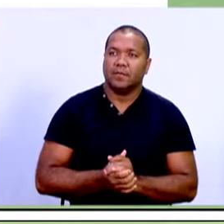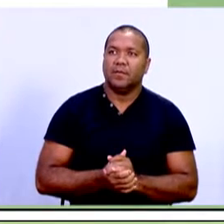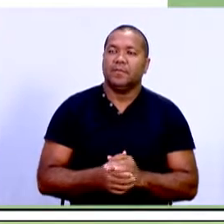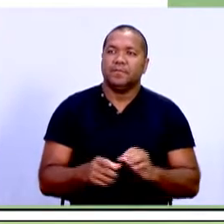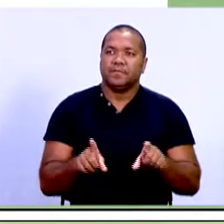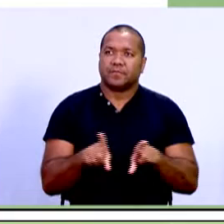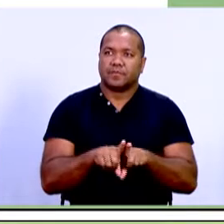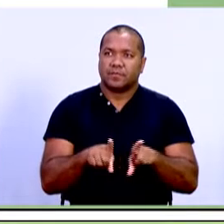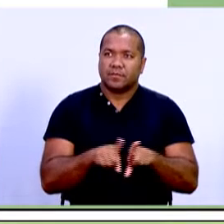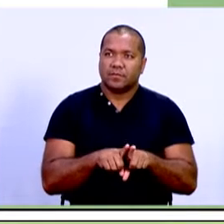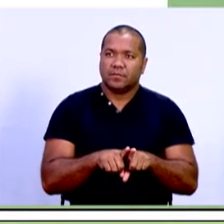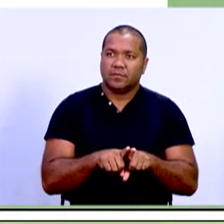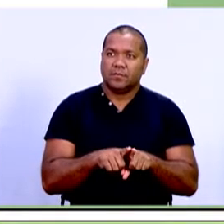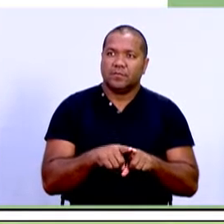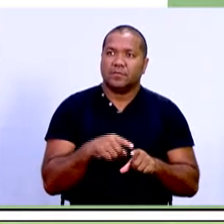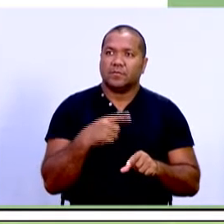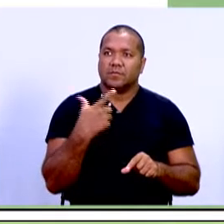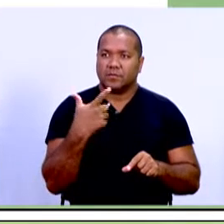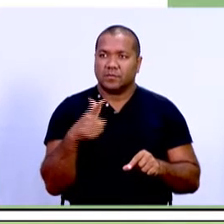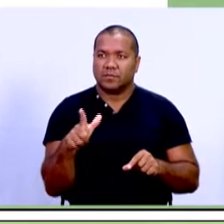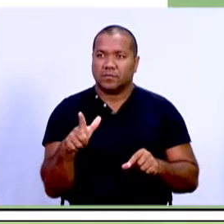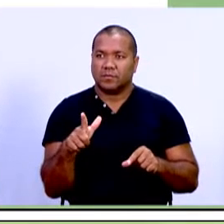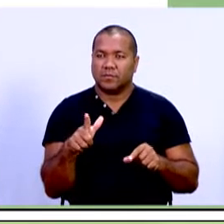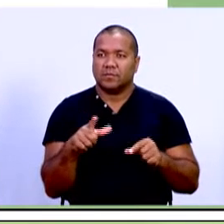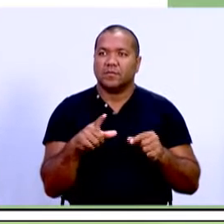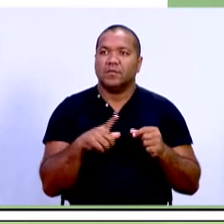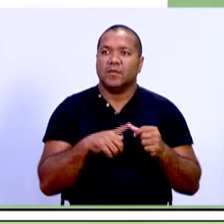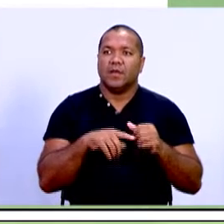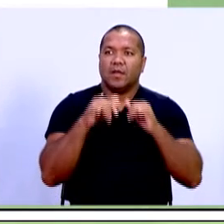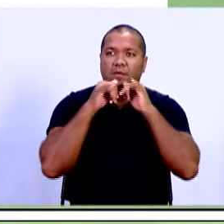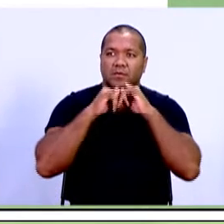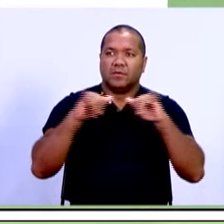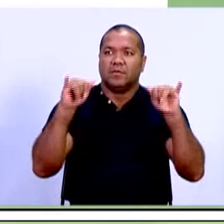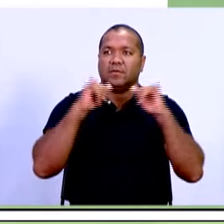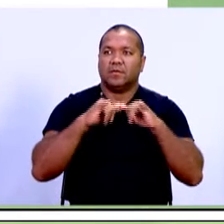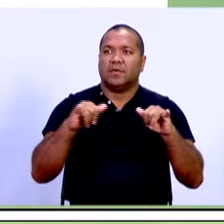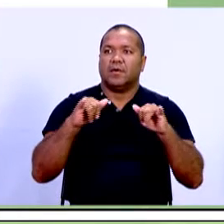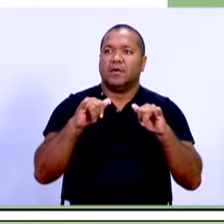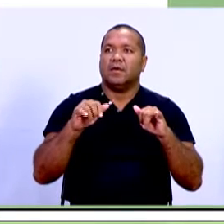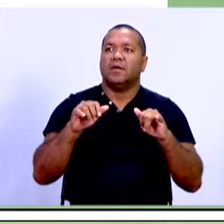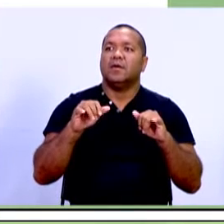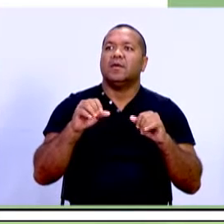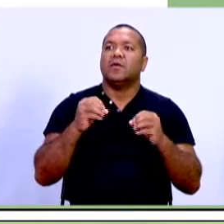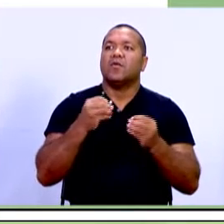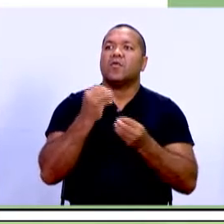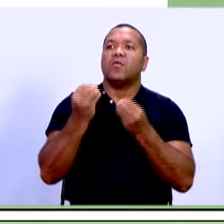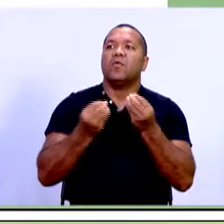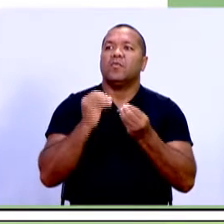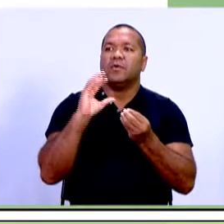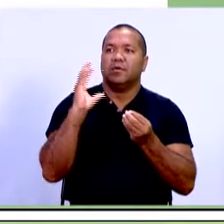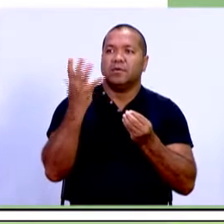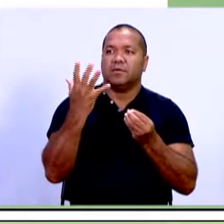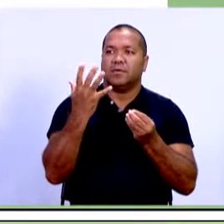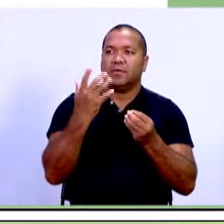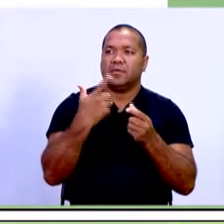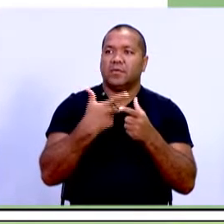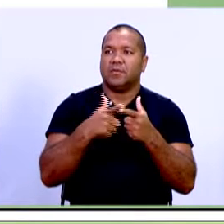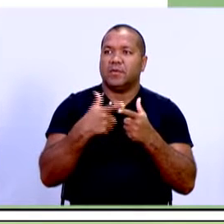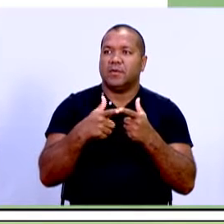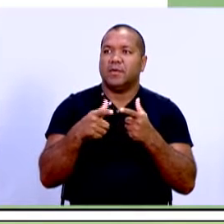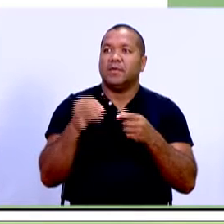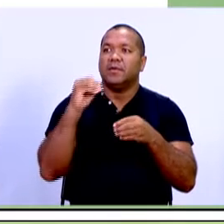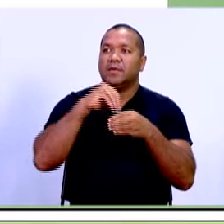também uma das outras necessidades é divulgar as soluções desenvolvidas